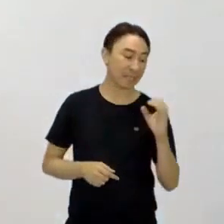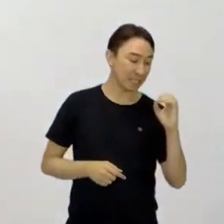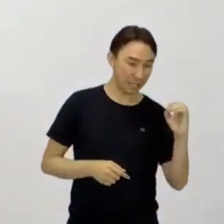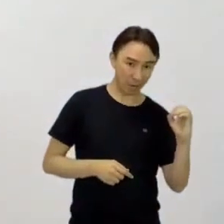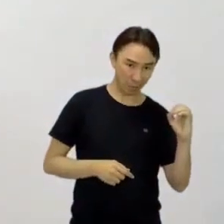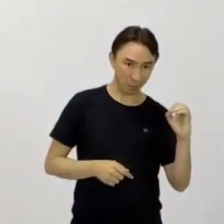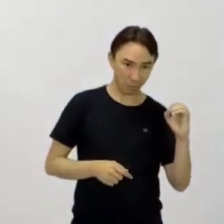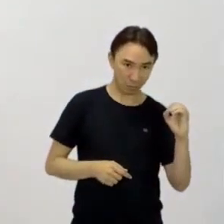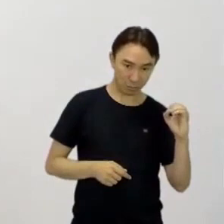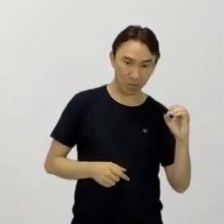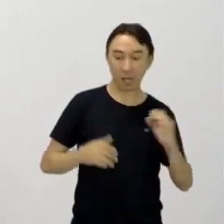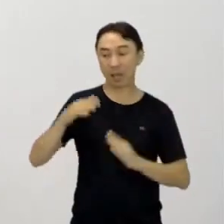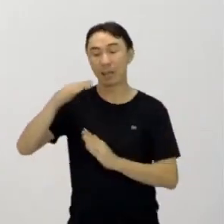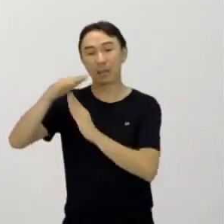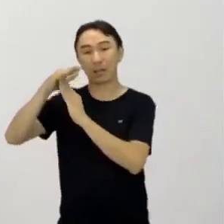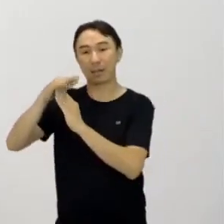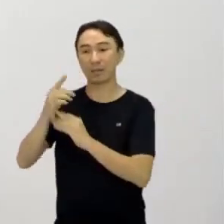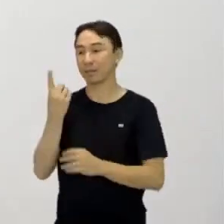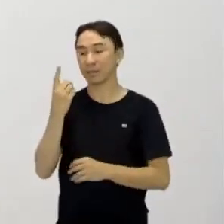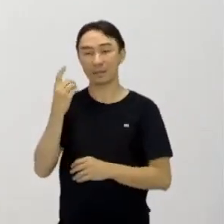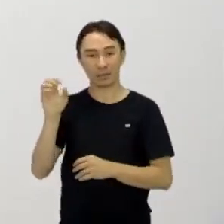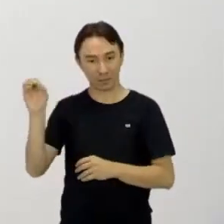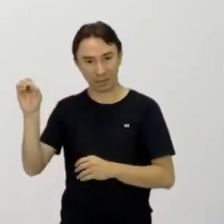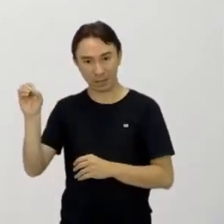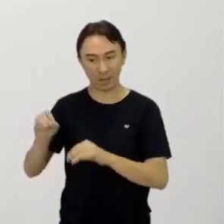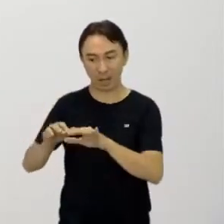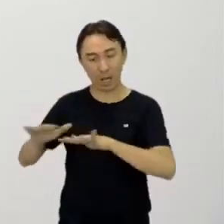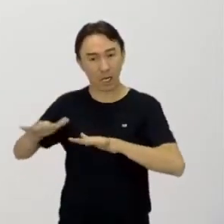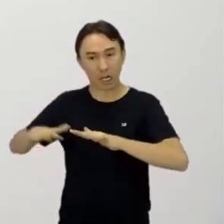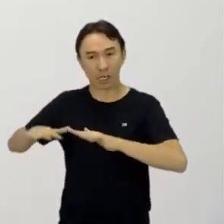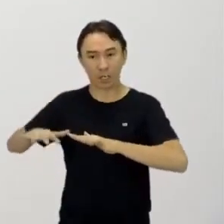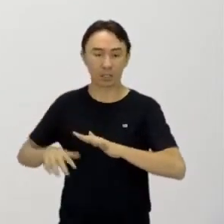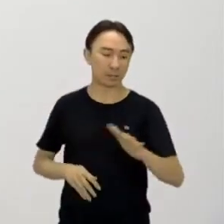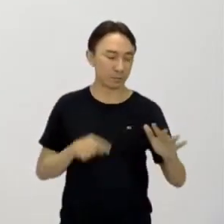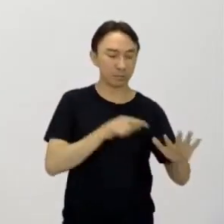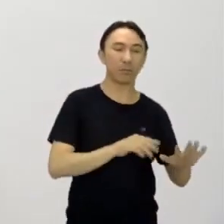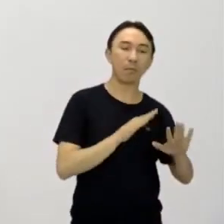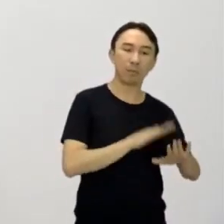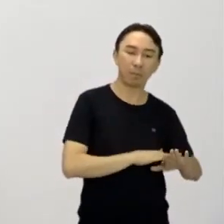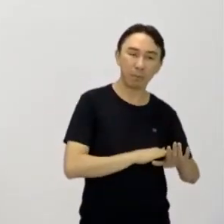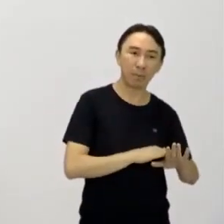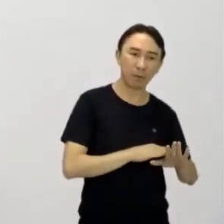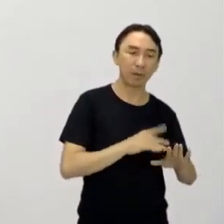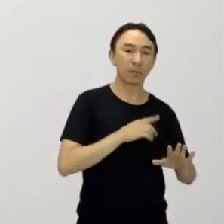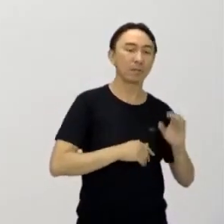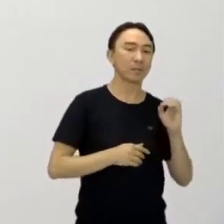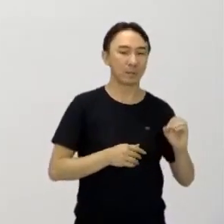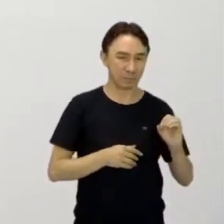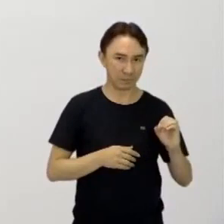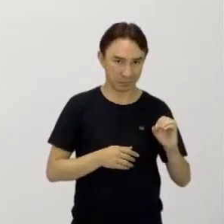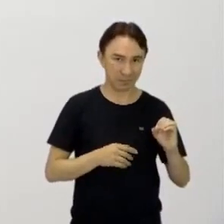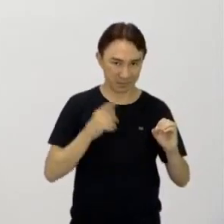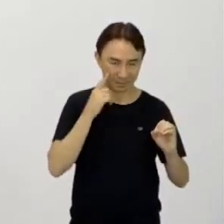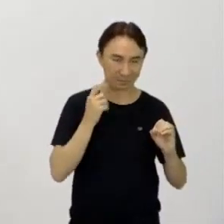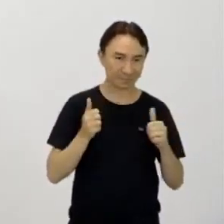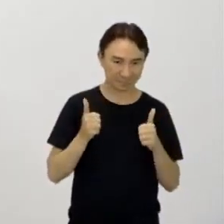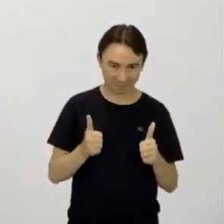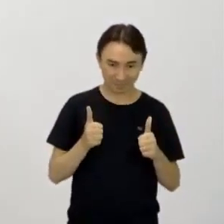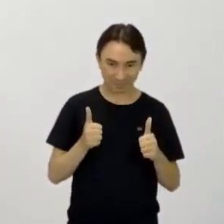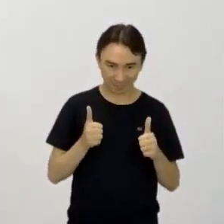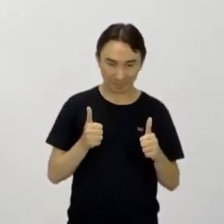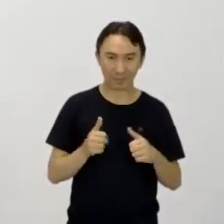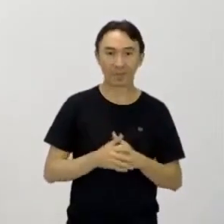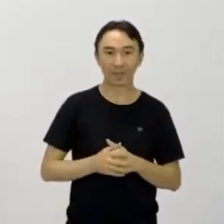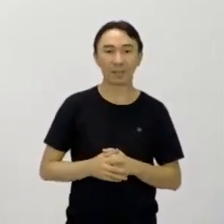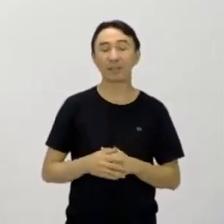temperatura da escala Celsius, nível do mar. Agora, se não for nível do mar, aí não dá nada certo. Porque o